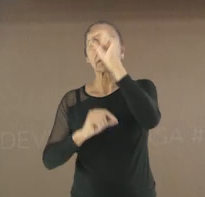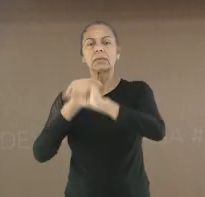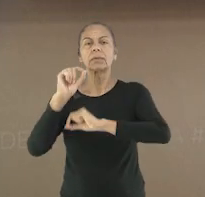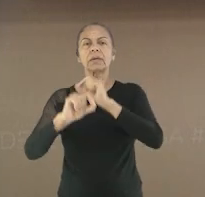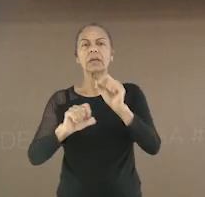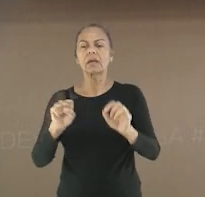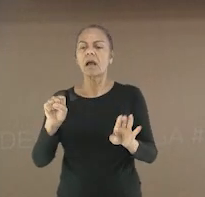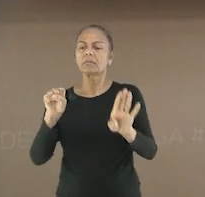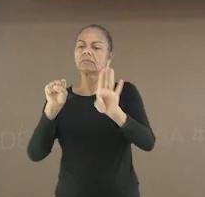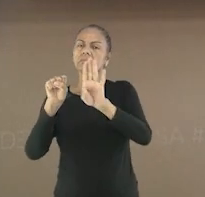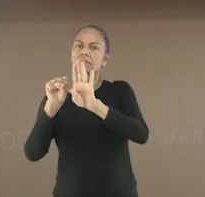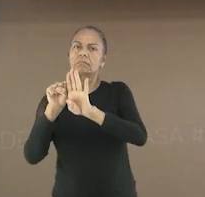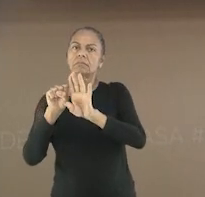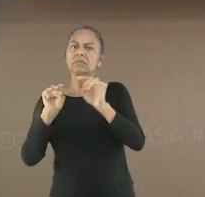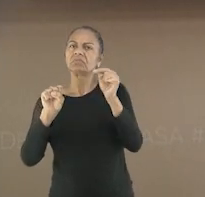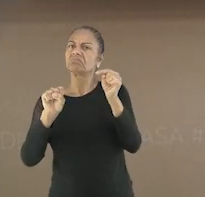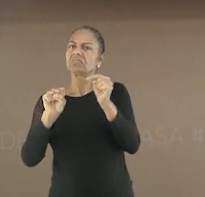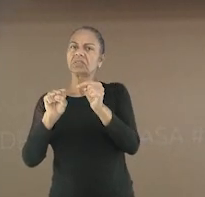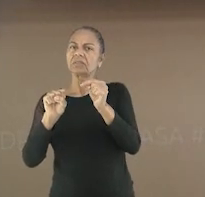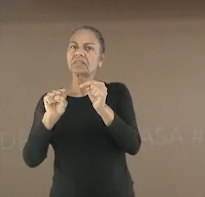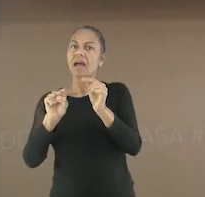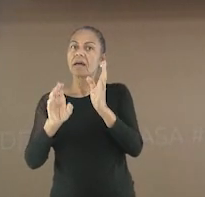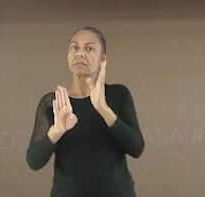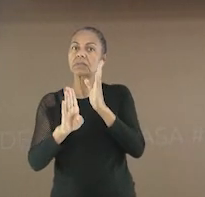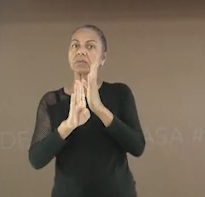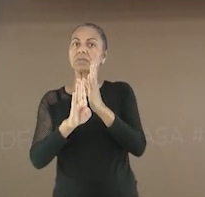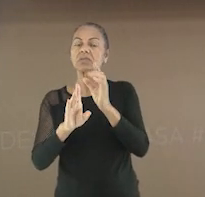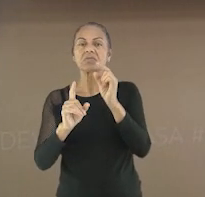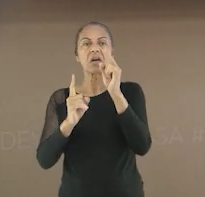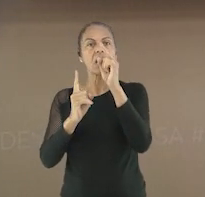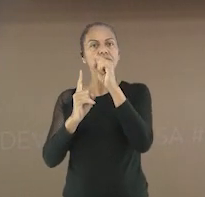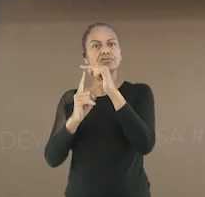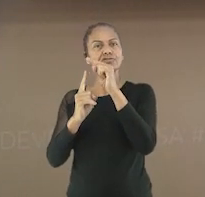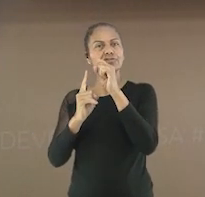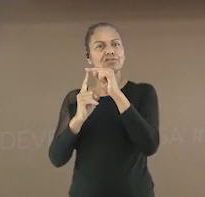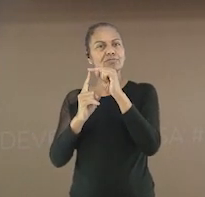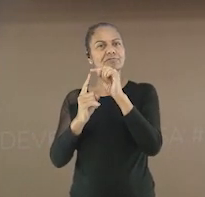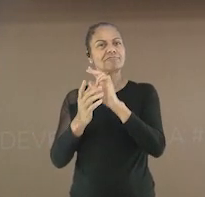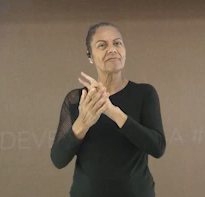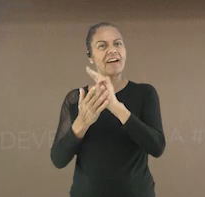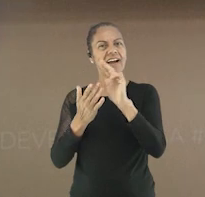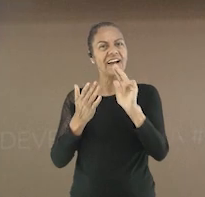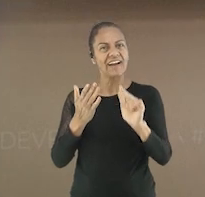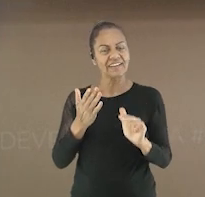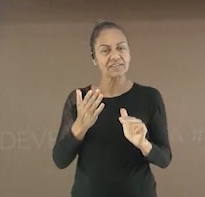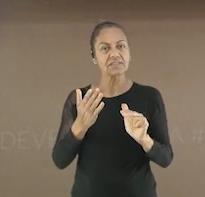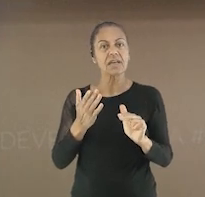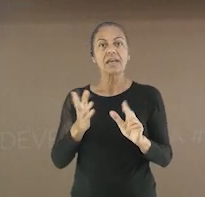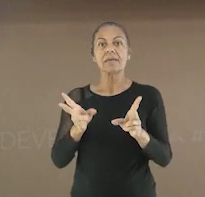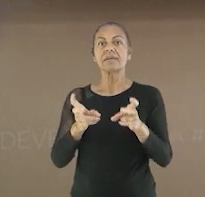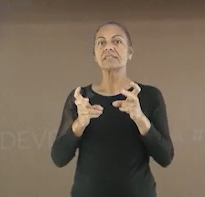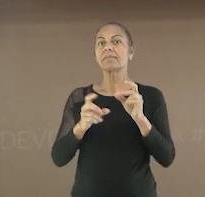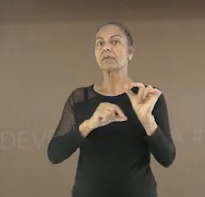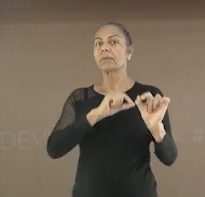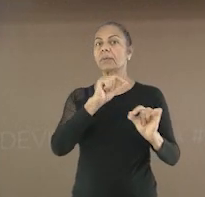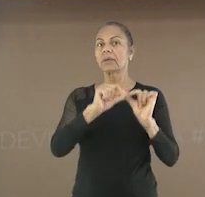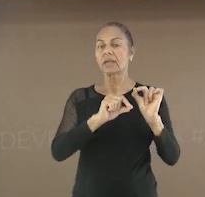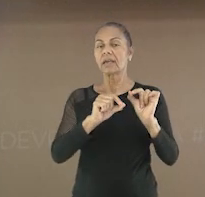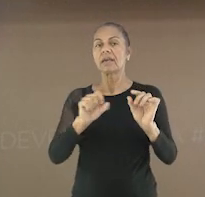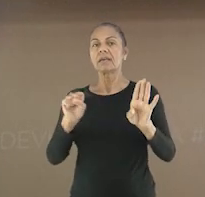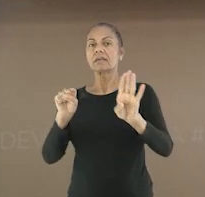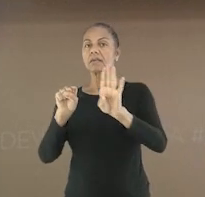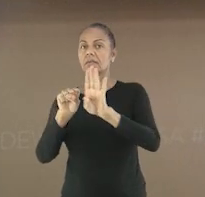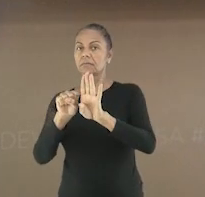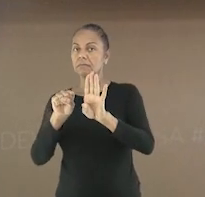o que é um substantivo, descobriu alguns tipos de substantivos e viu que os substantivos